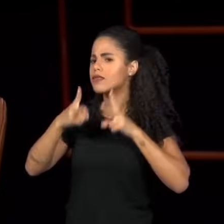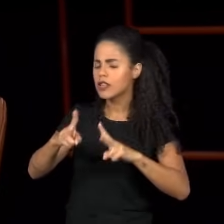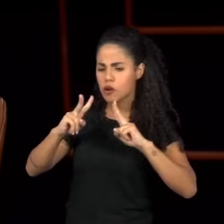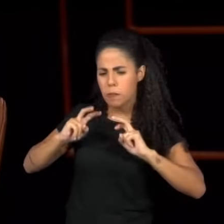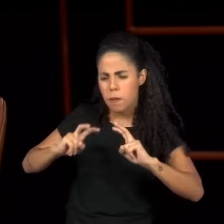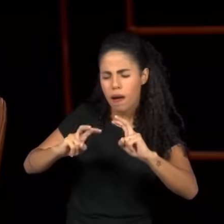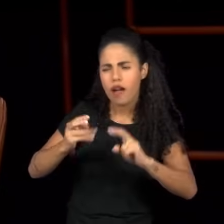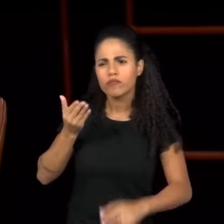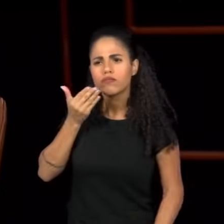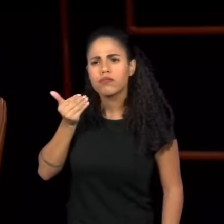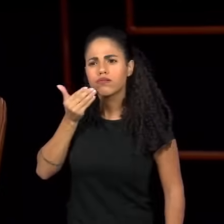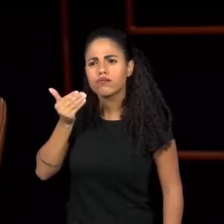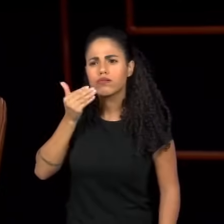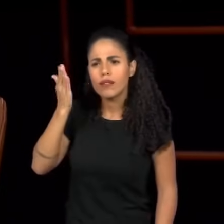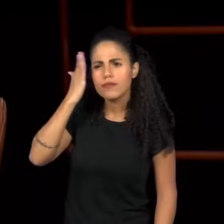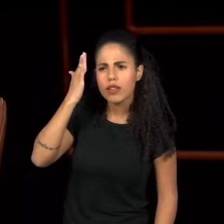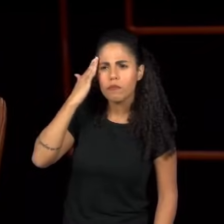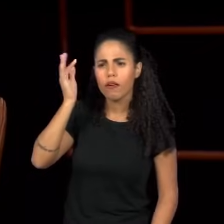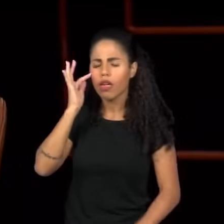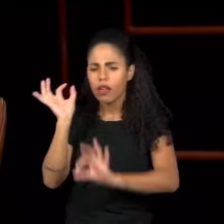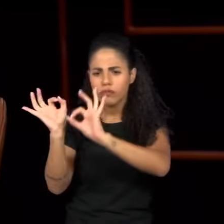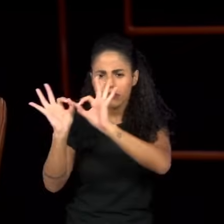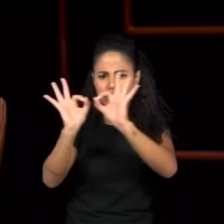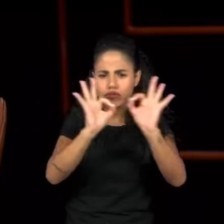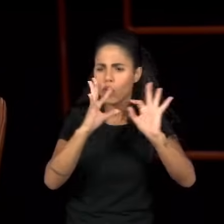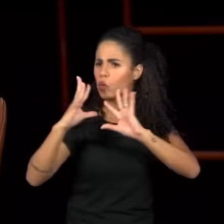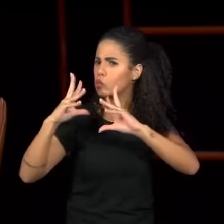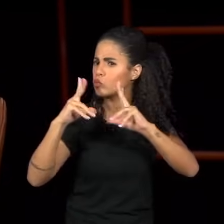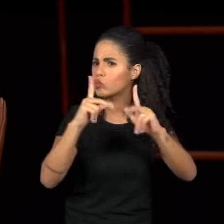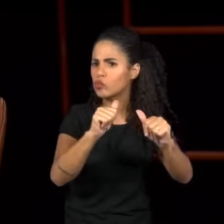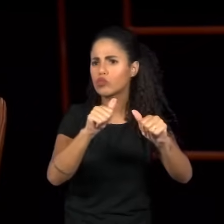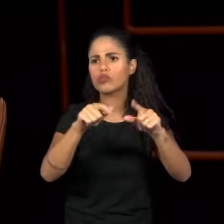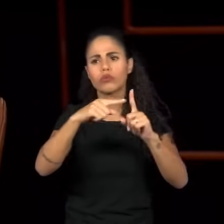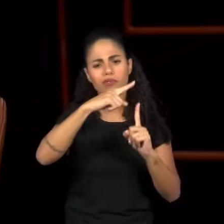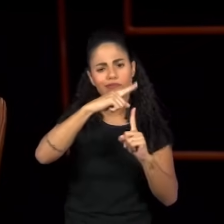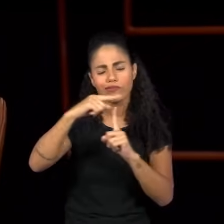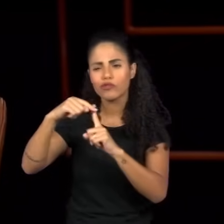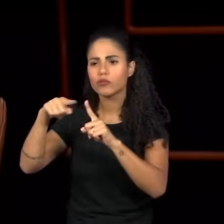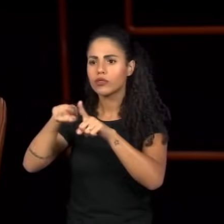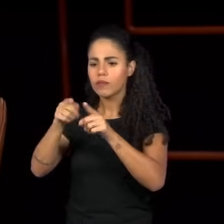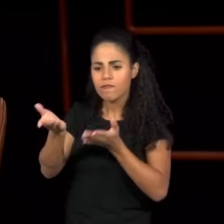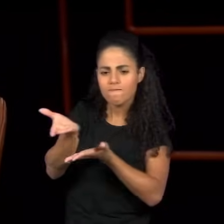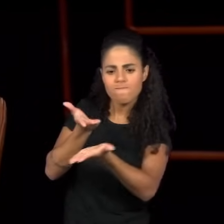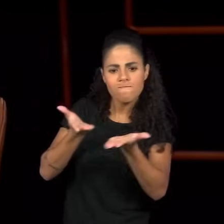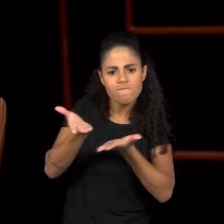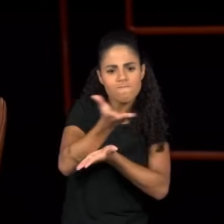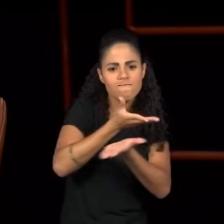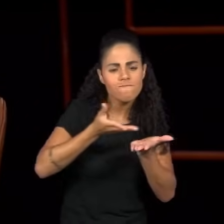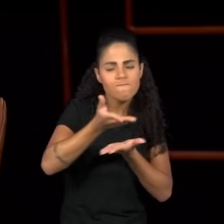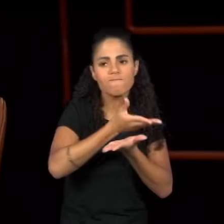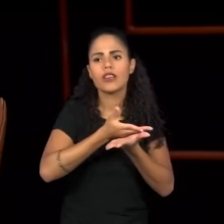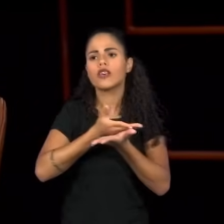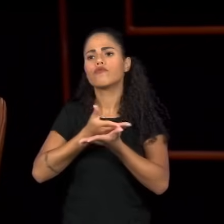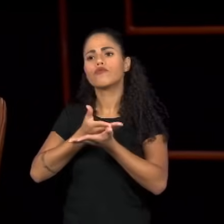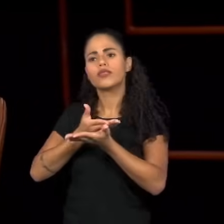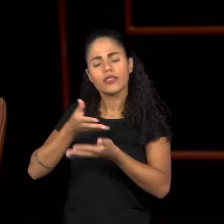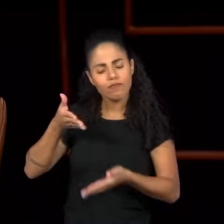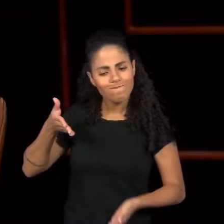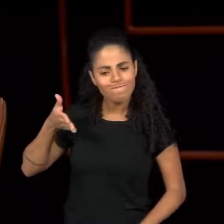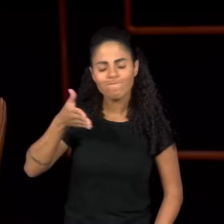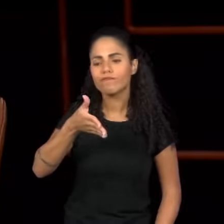ler, procurar assistir muitas coisas, se inteirar. E uma dedicação